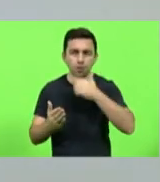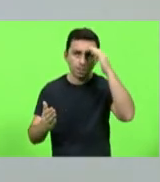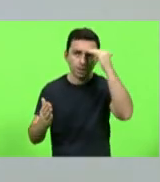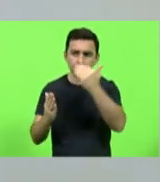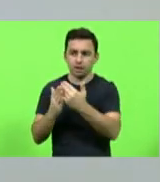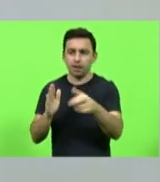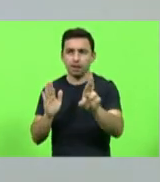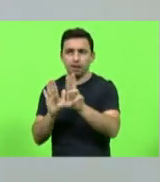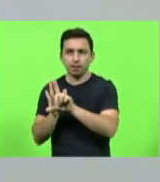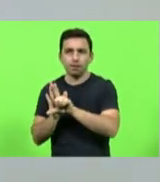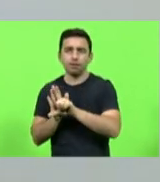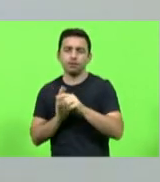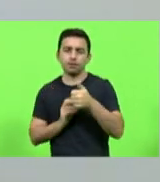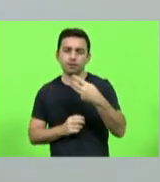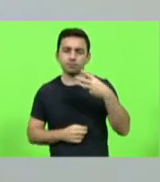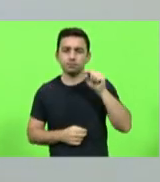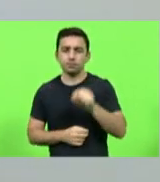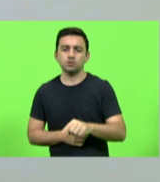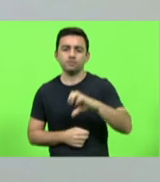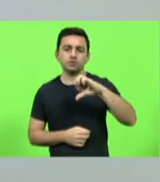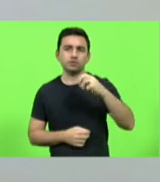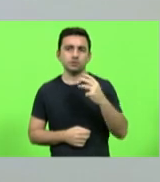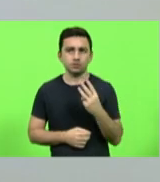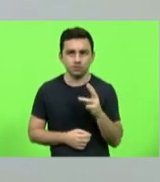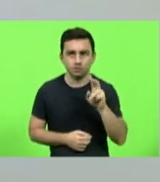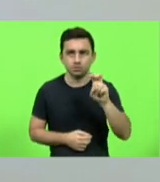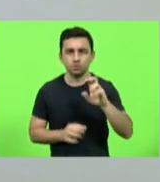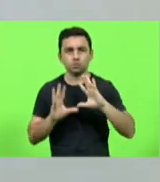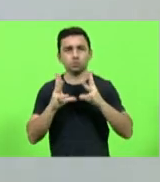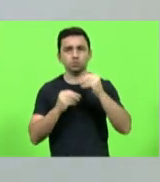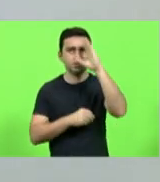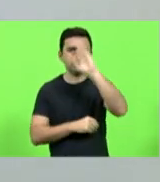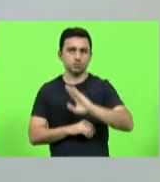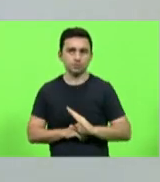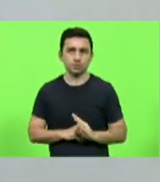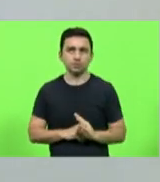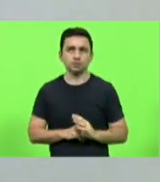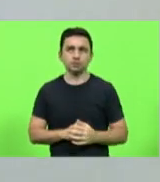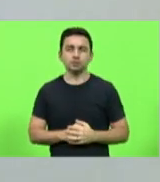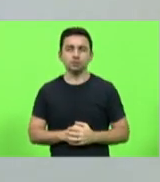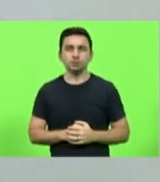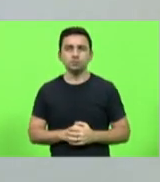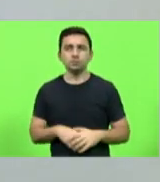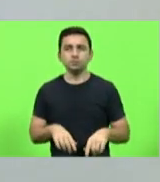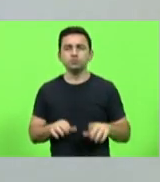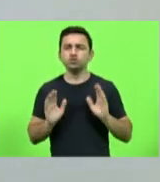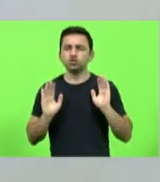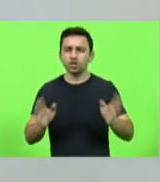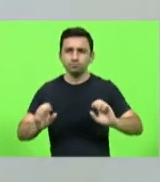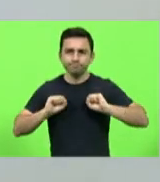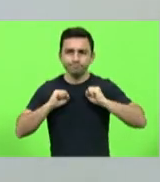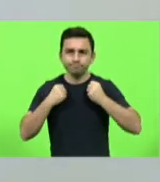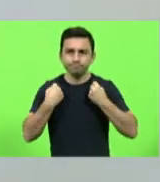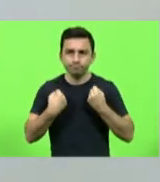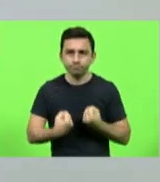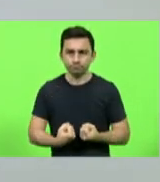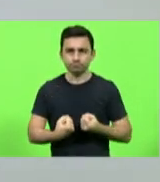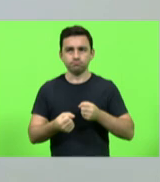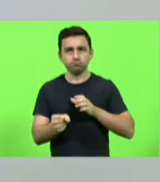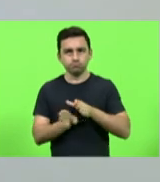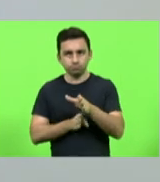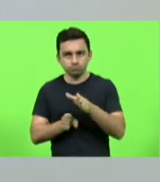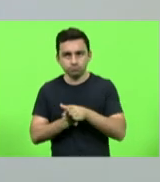Lei 13.935 em todo o país. Estamos empenhados em orientar o